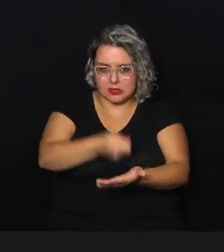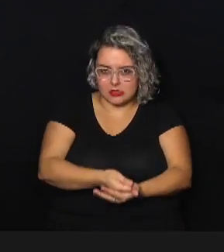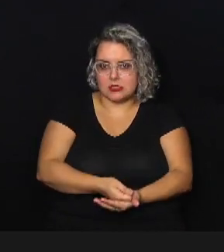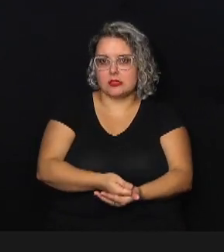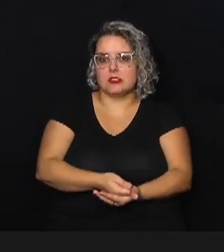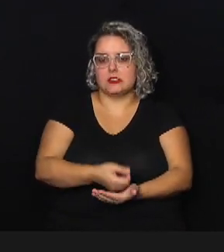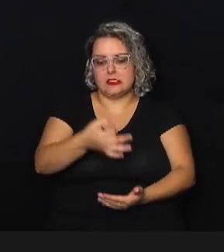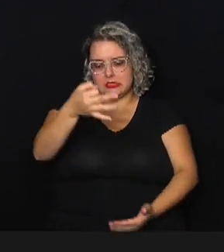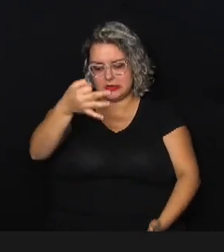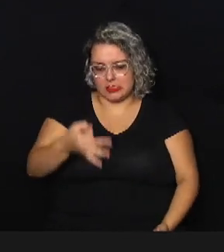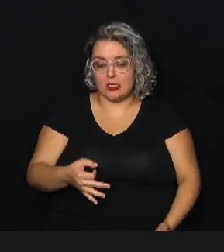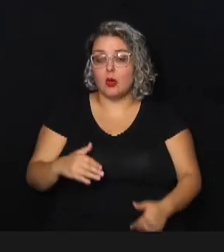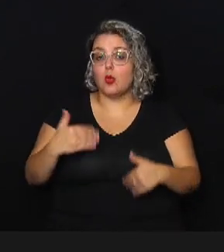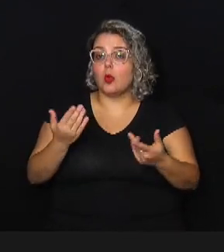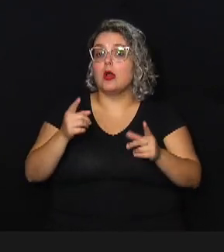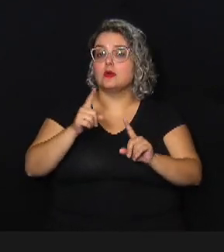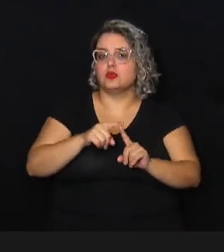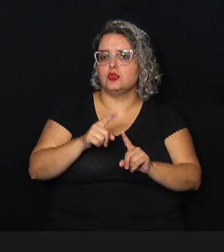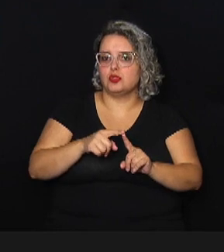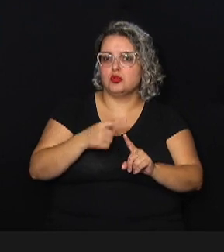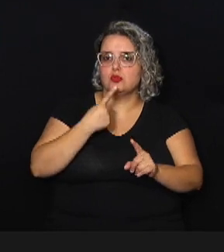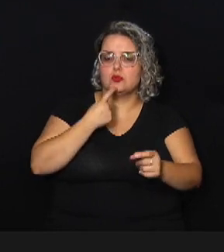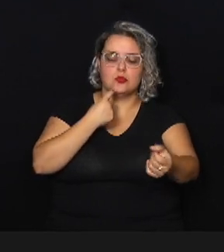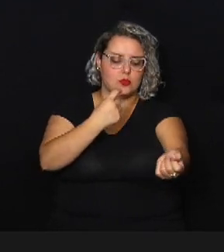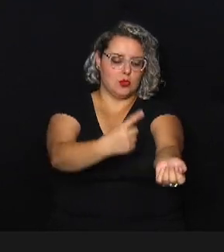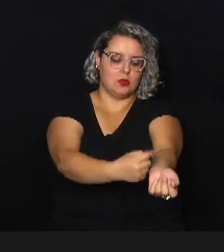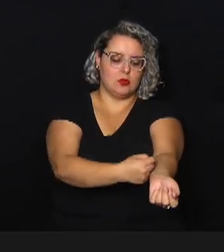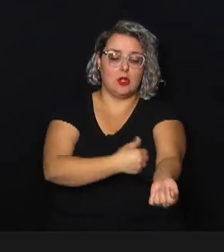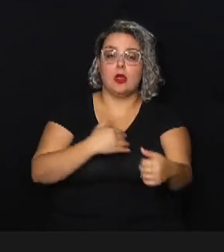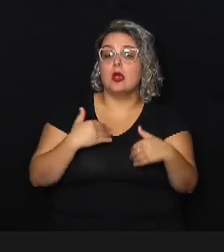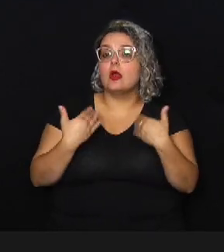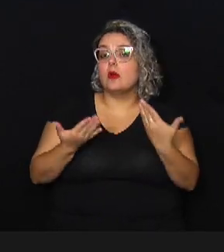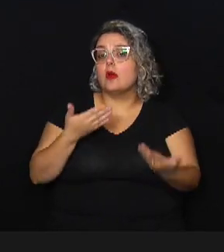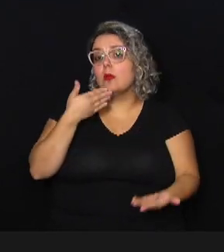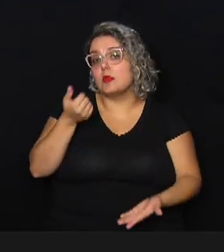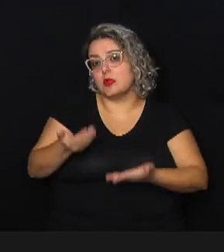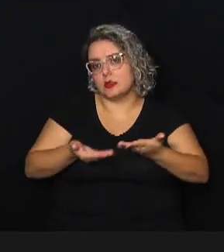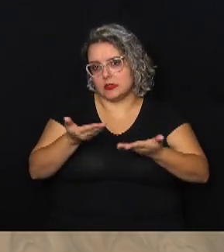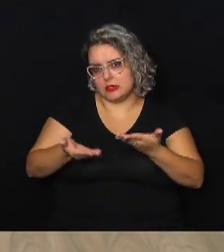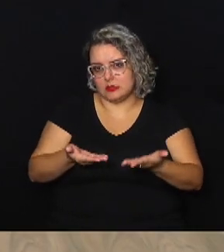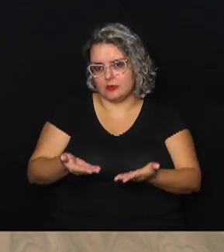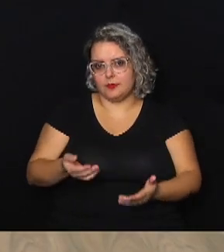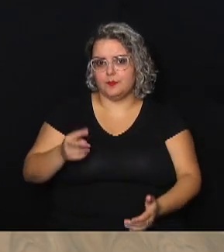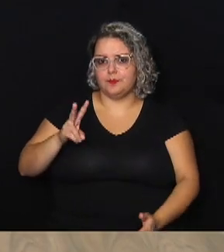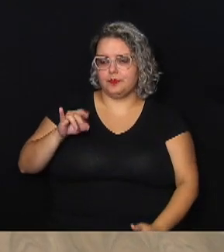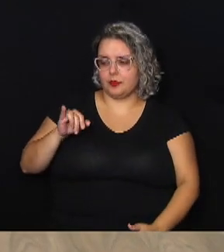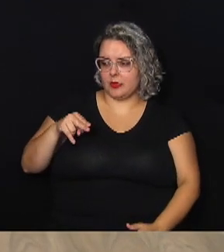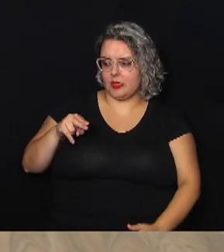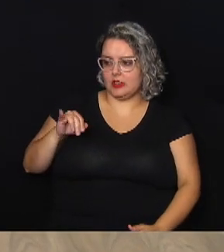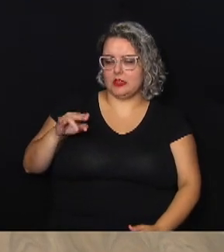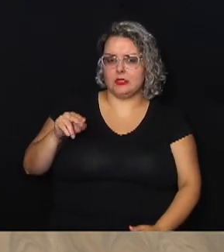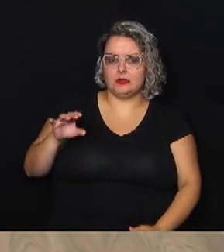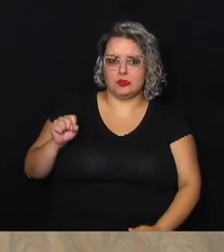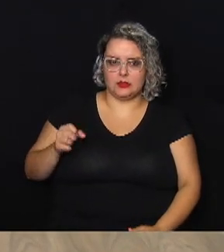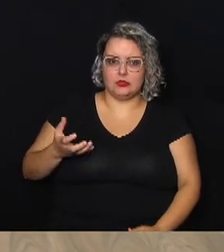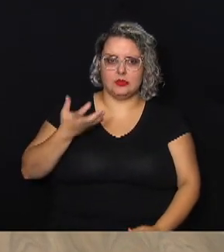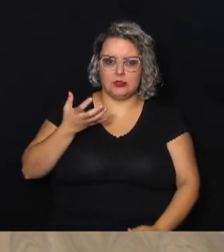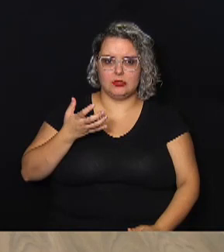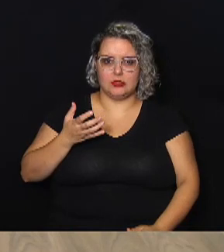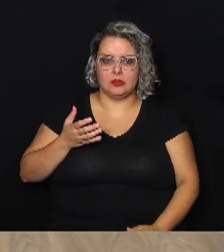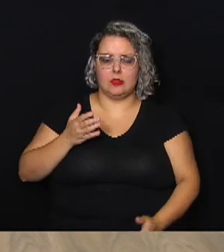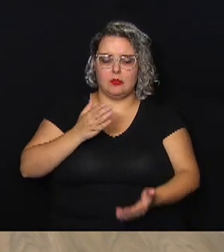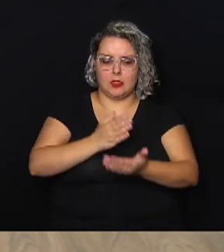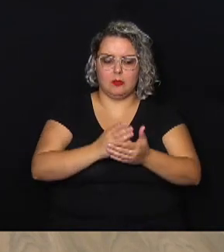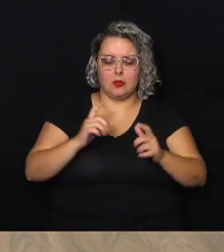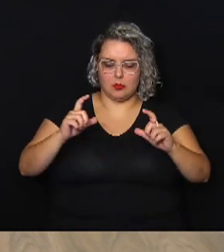que tipo de leucemia é e qual é o melhor tratamento para aquele paciente. Vinícius, eu vou querer abrir agora um parênteses com você, porque a gente está